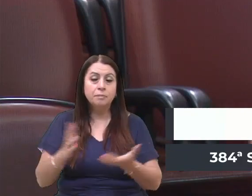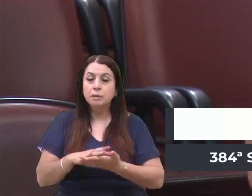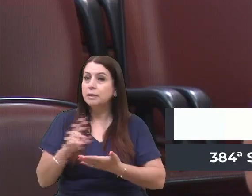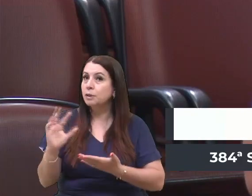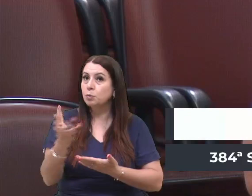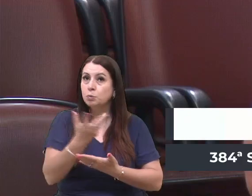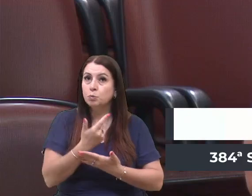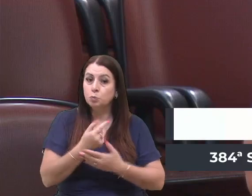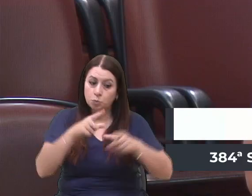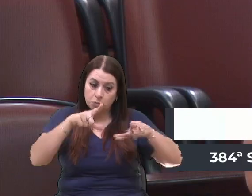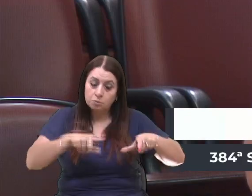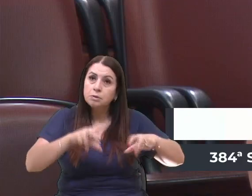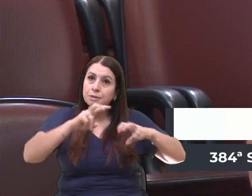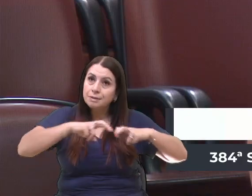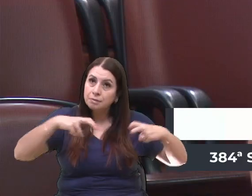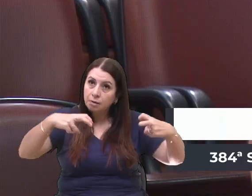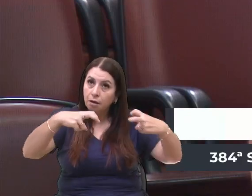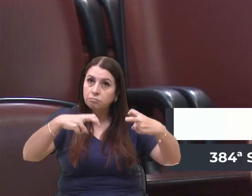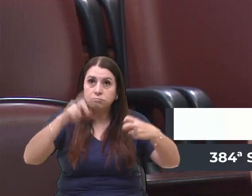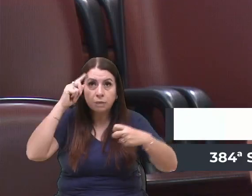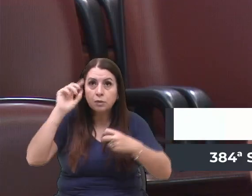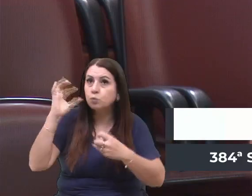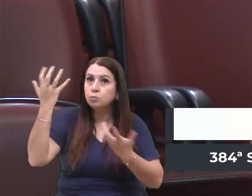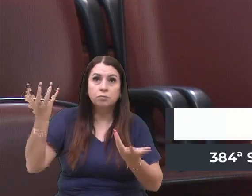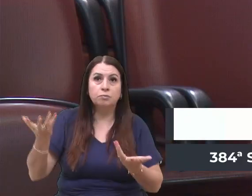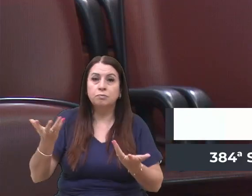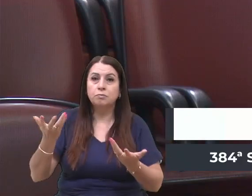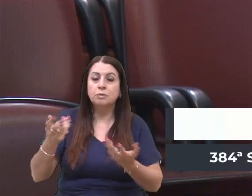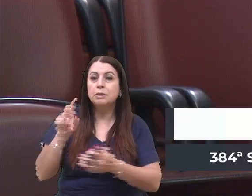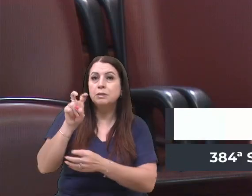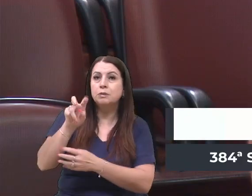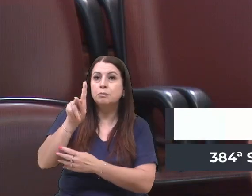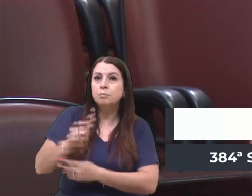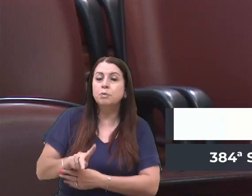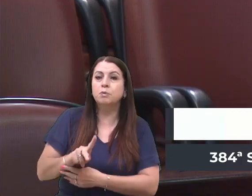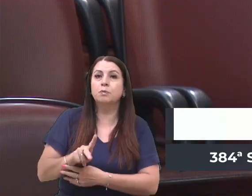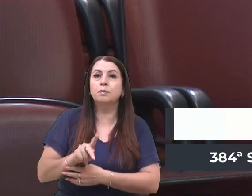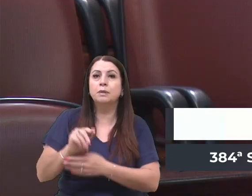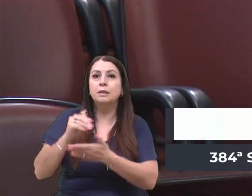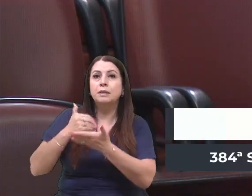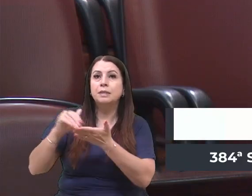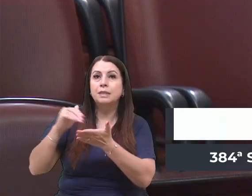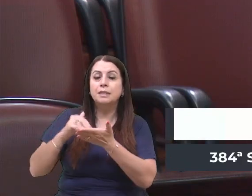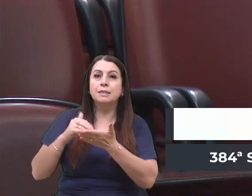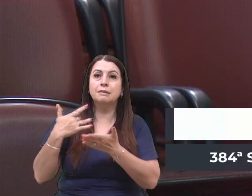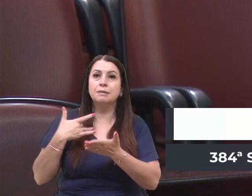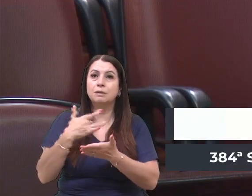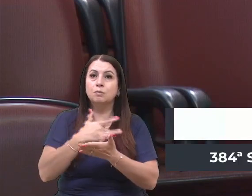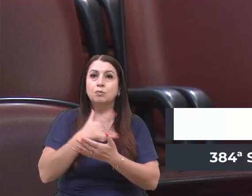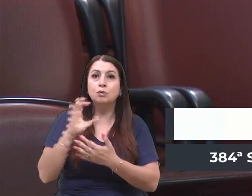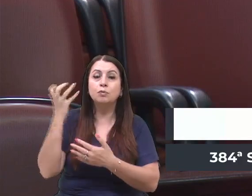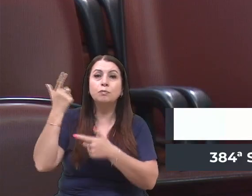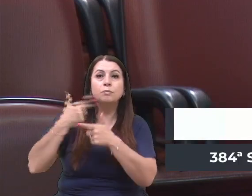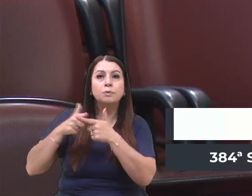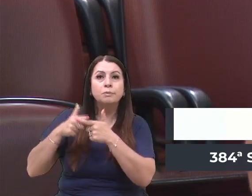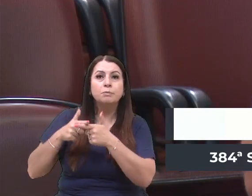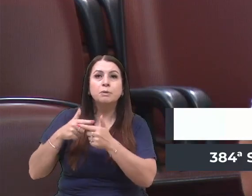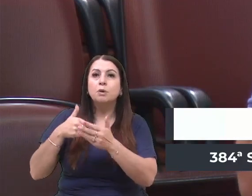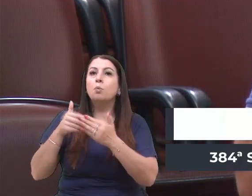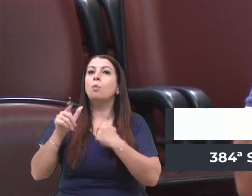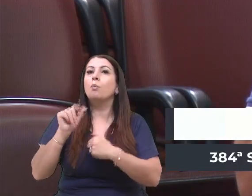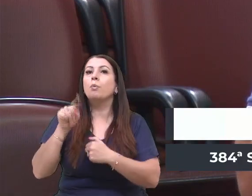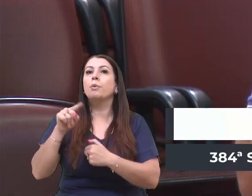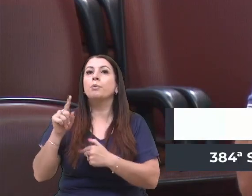numa sala e resolvam. 5 pessoas ali e a secretária da saúde e resolvam o problema. Qual que é o